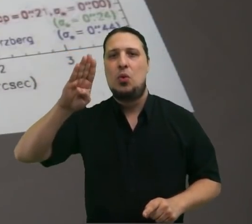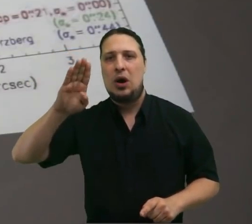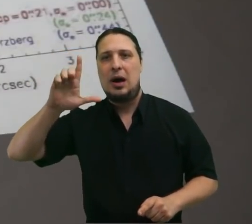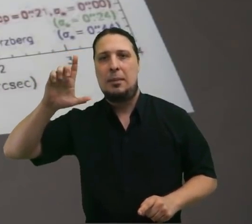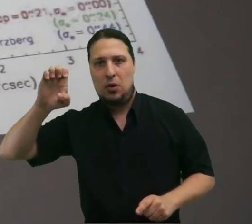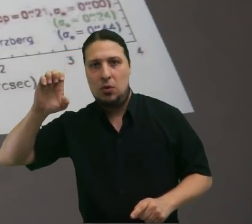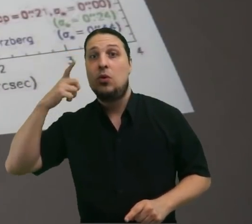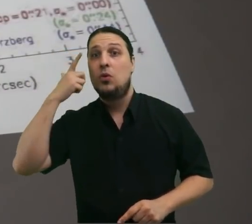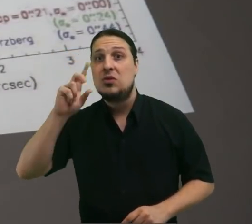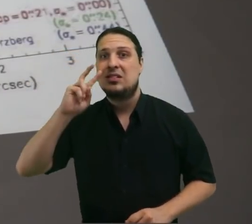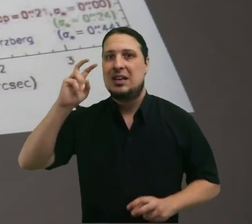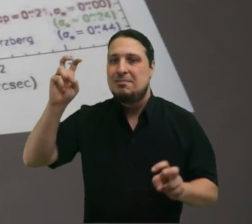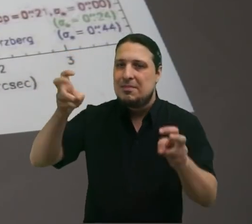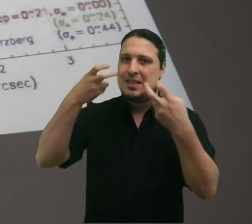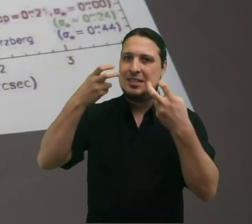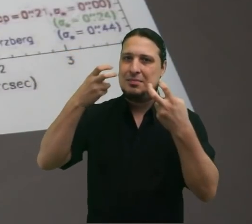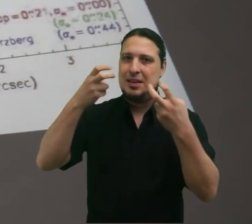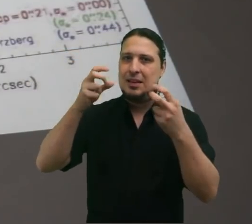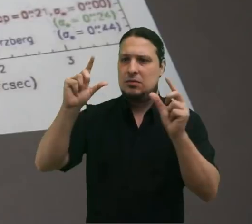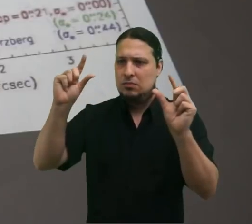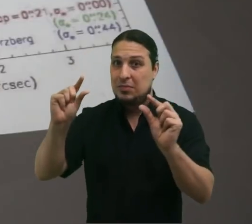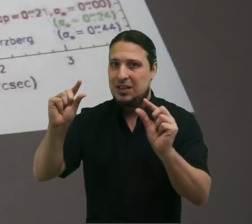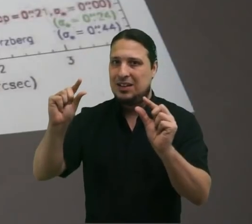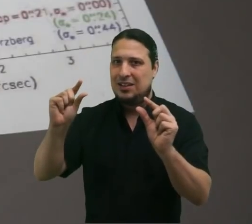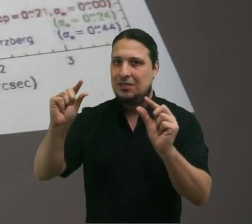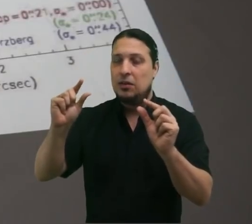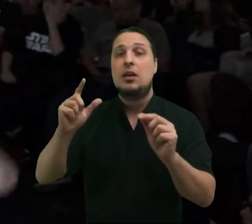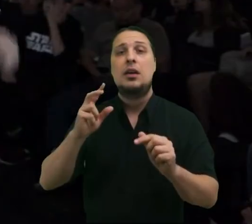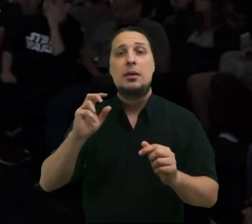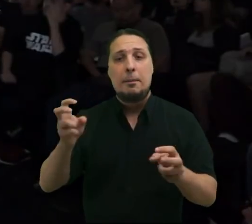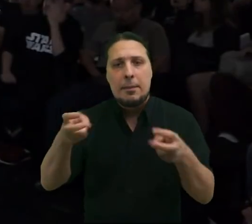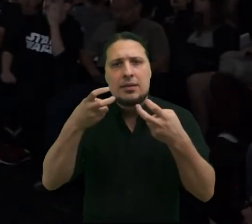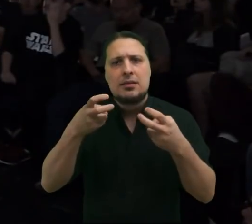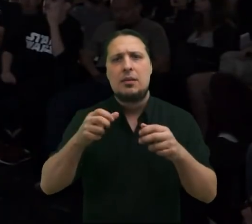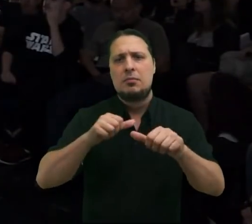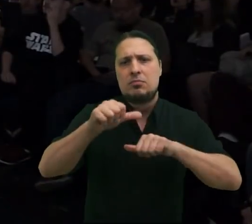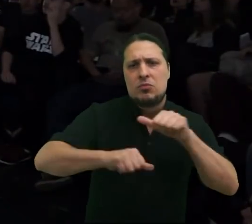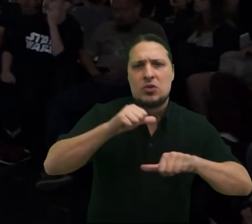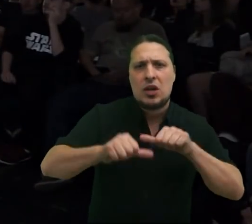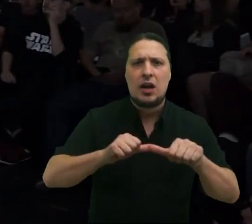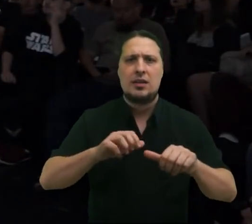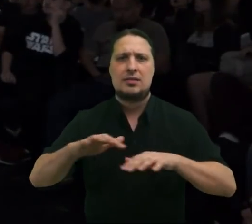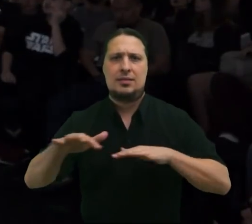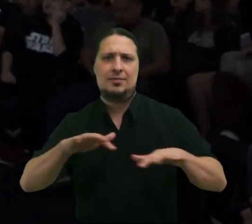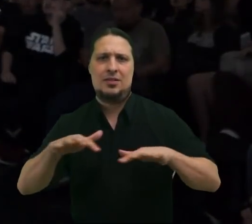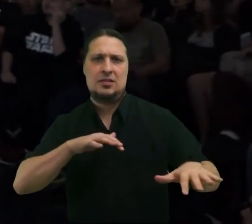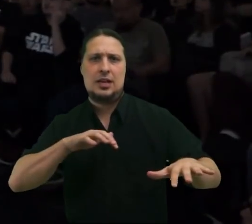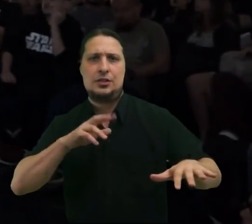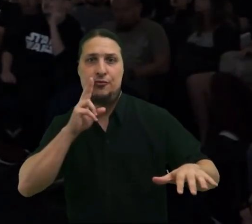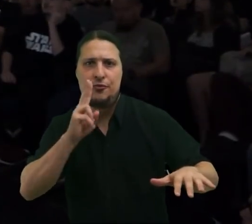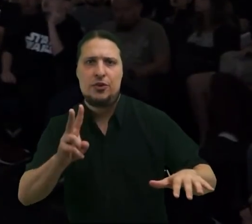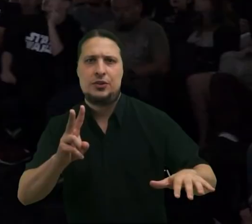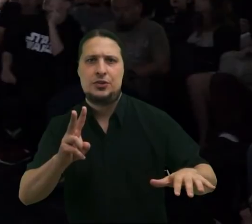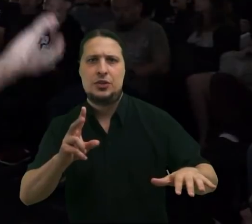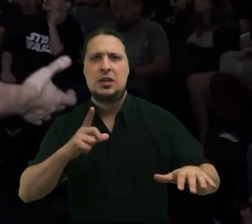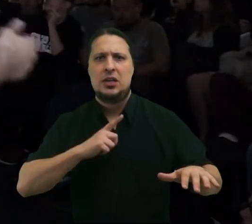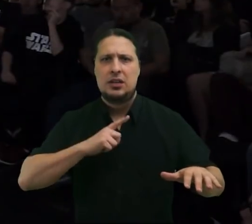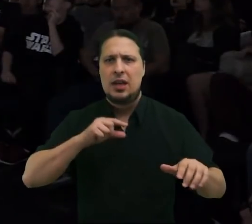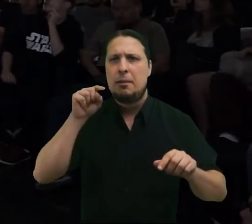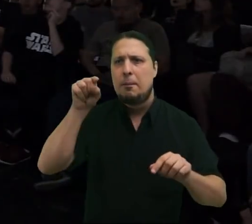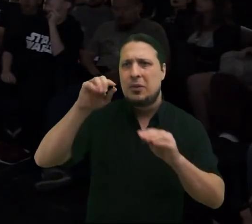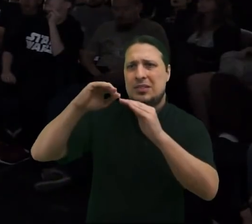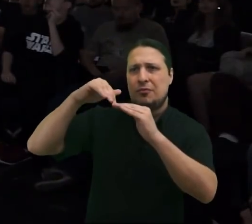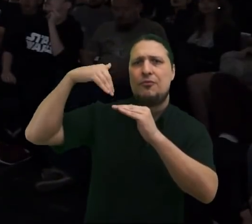em que essa mudança brusca acontece, a gente sabe a massa do buraco negro que está lá no centro. Então, para galáxias próximas que não tem